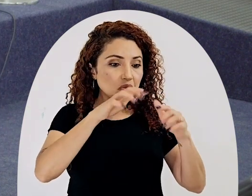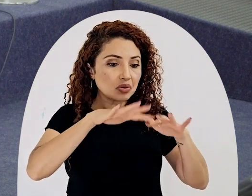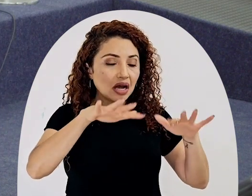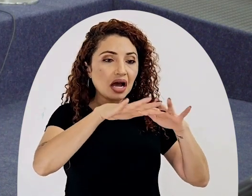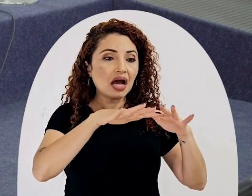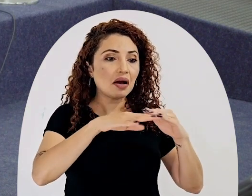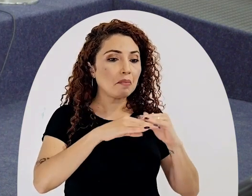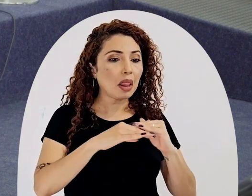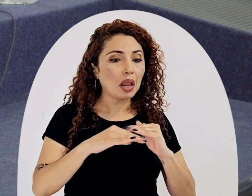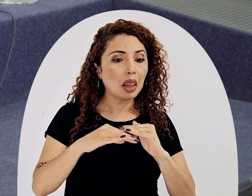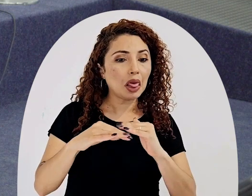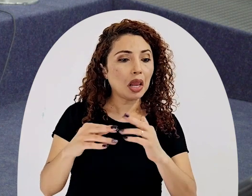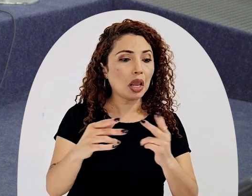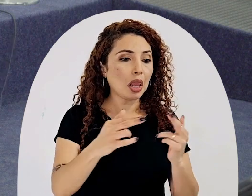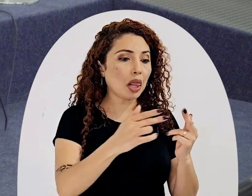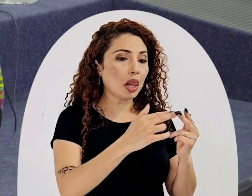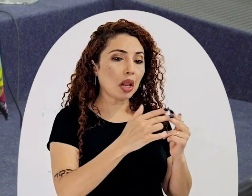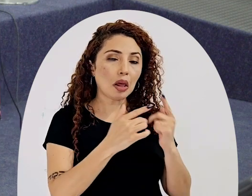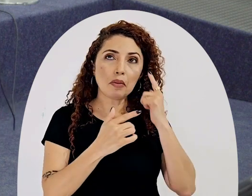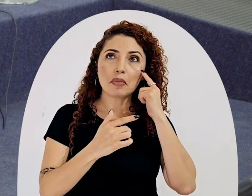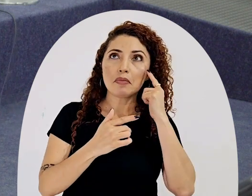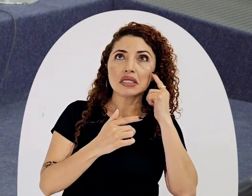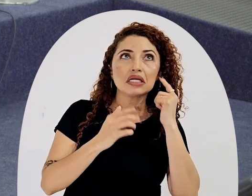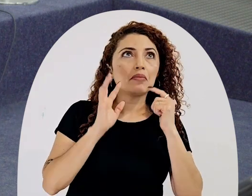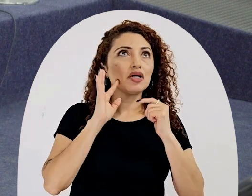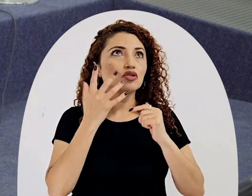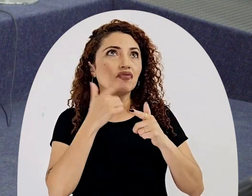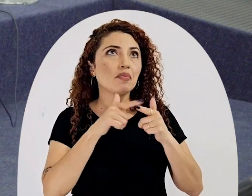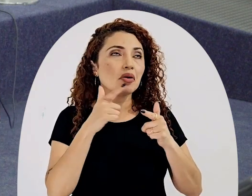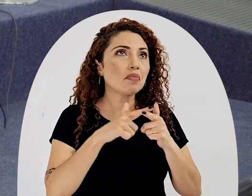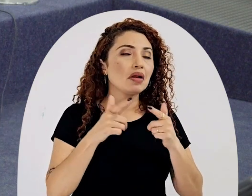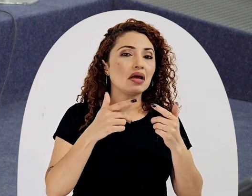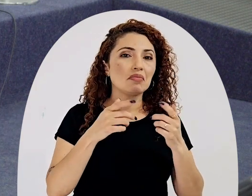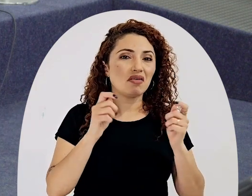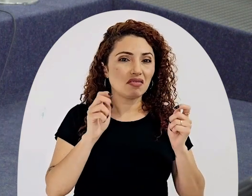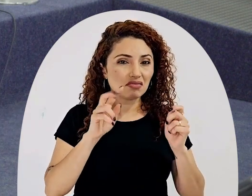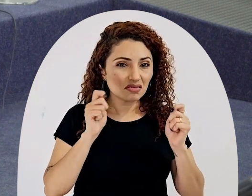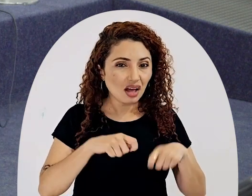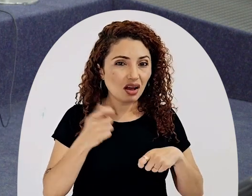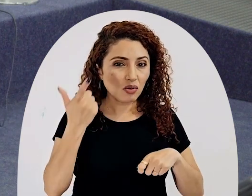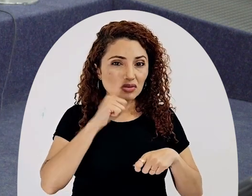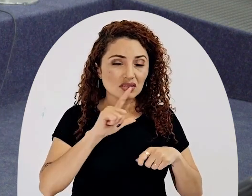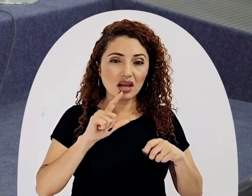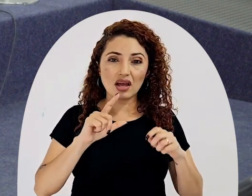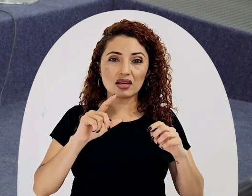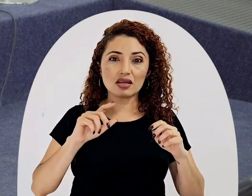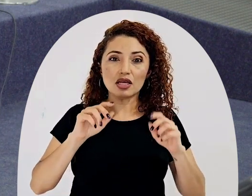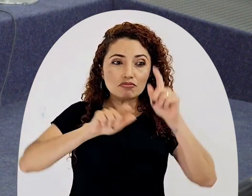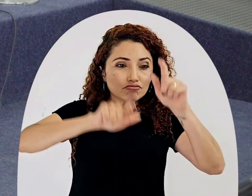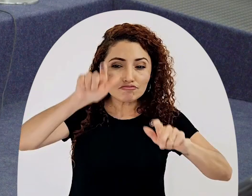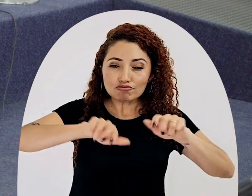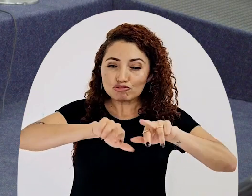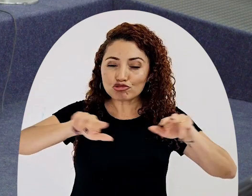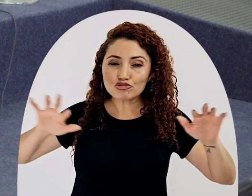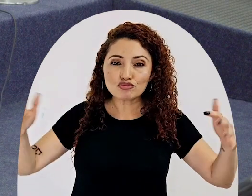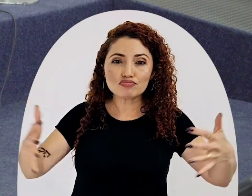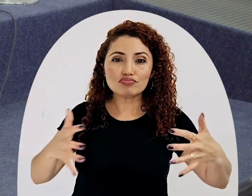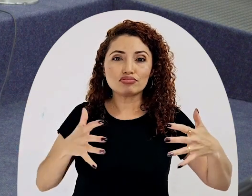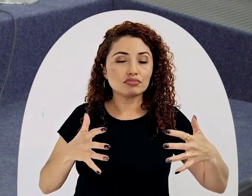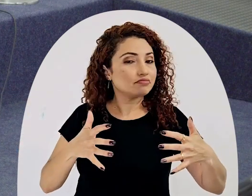resolver um problema, para pensar em inovação, eu não vou abranger todas as pessoas. E aí, como que eu sobrevivo no